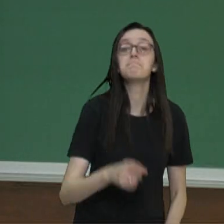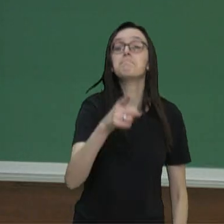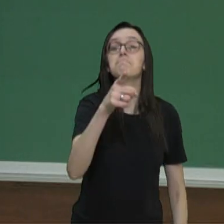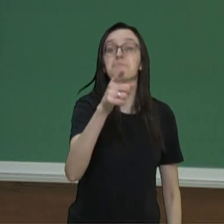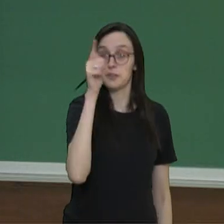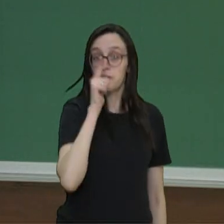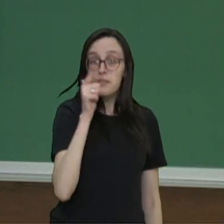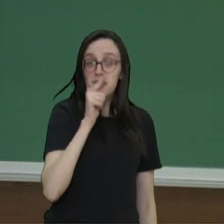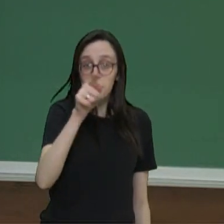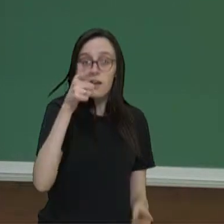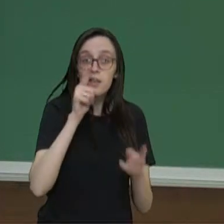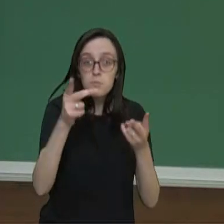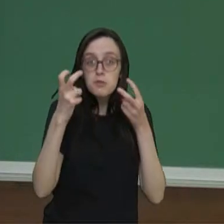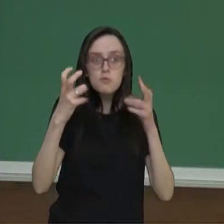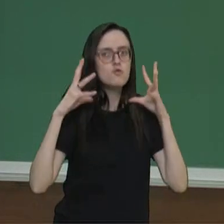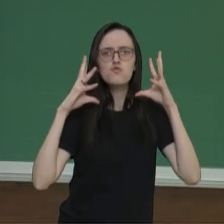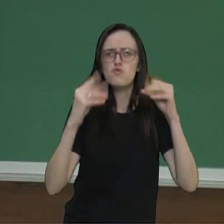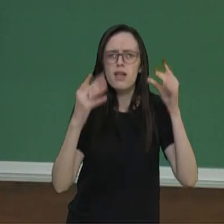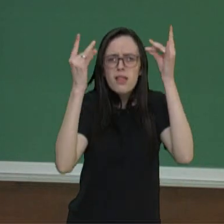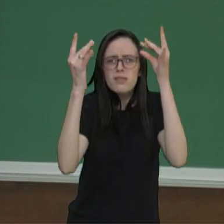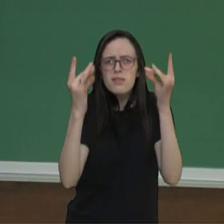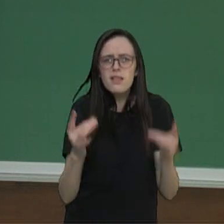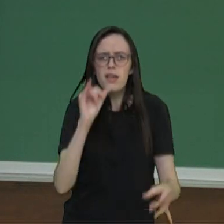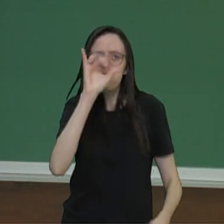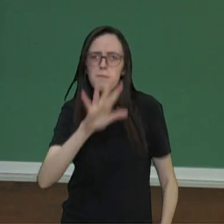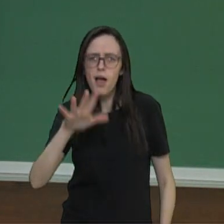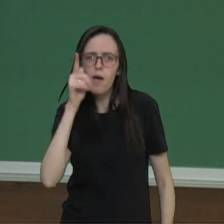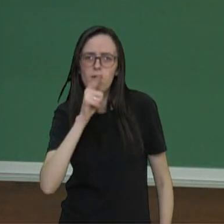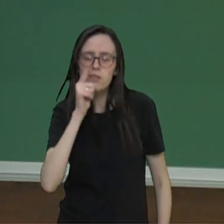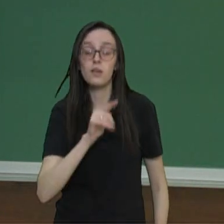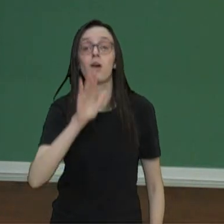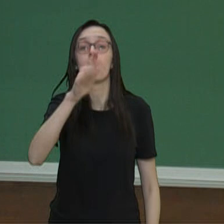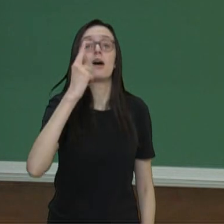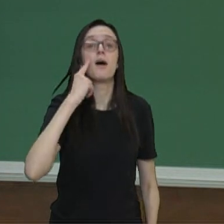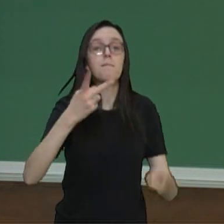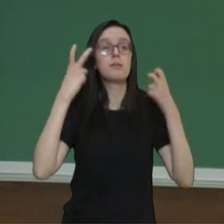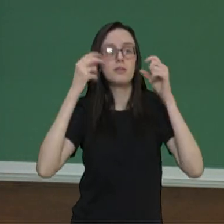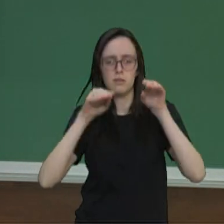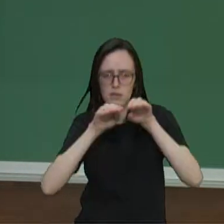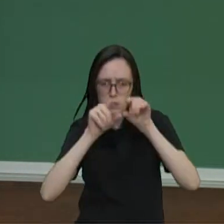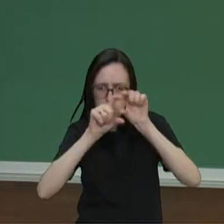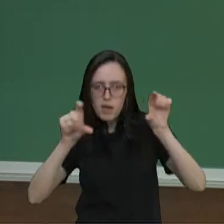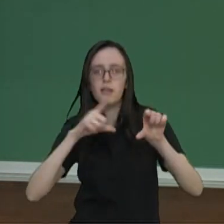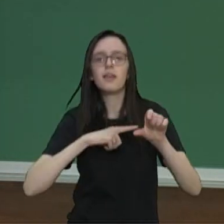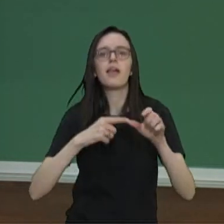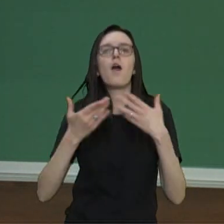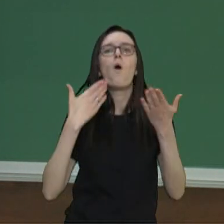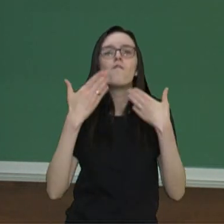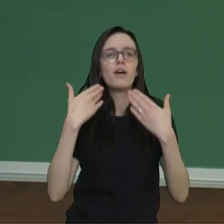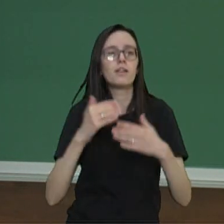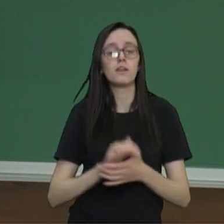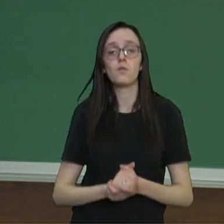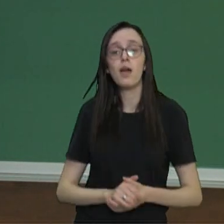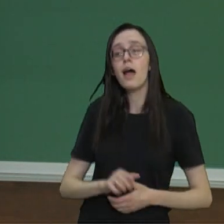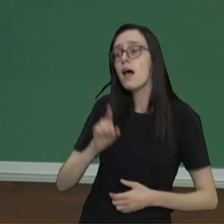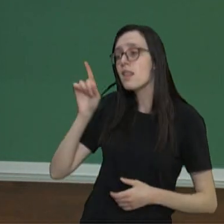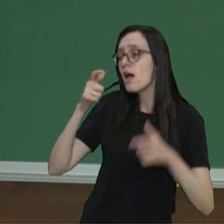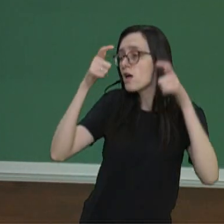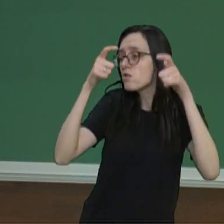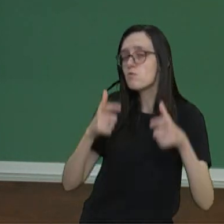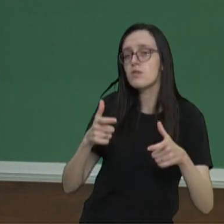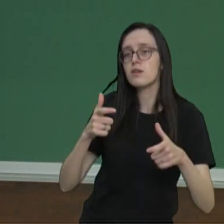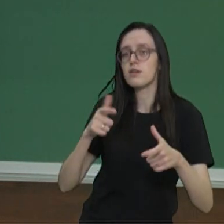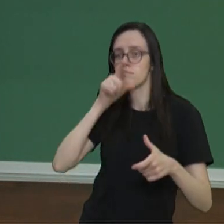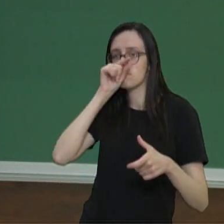E aí, você conseguiu perceber todos os elementos dessa imagem? Ó, repara que embaixo tem um diálogo. Lá no Palácio das